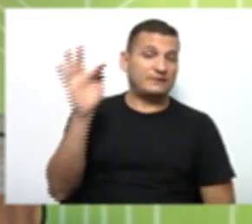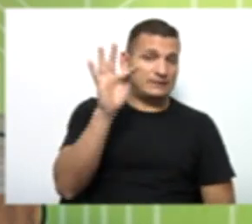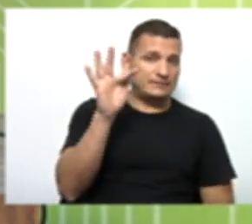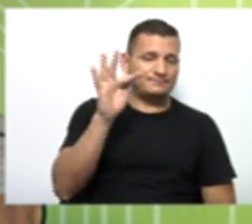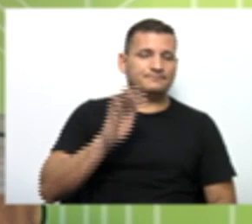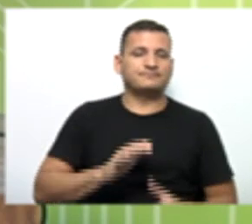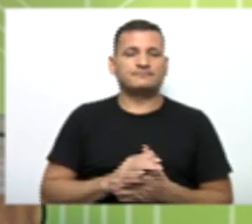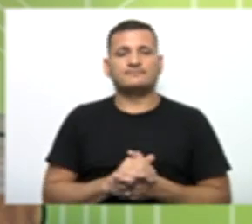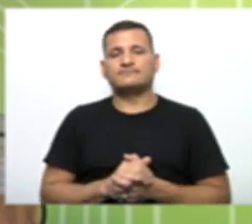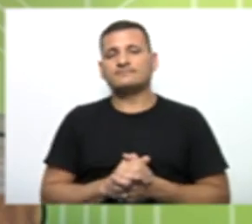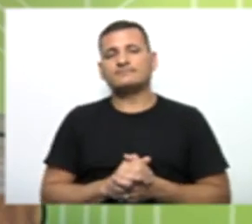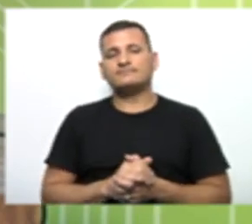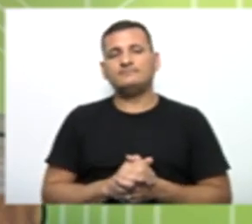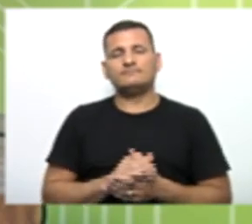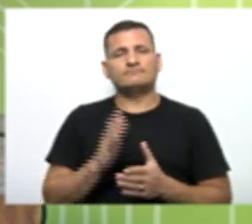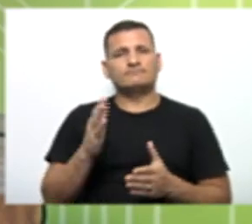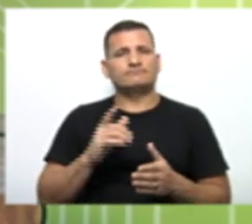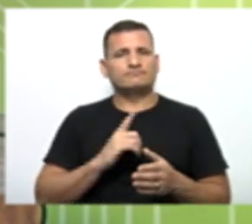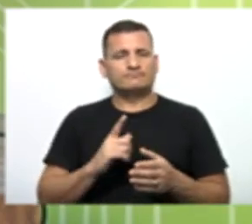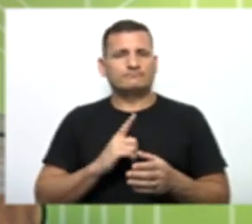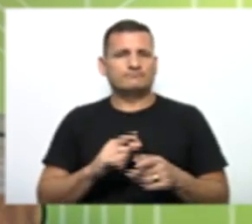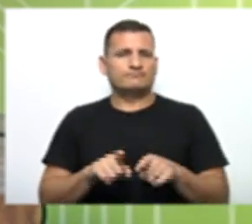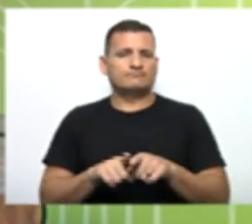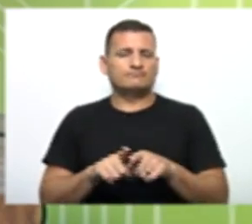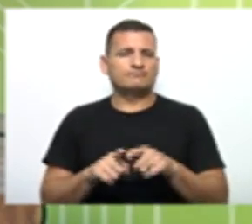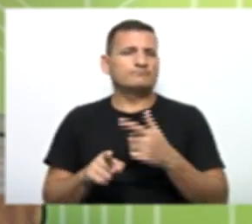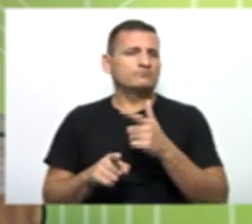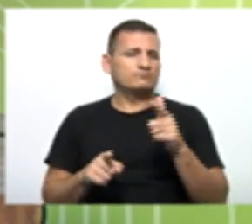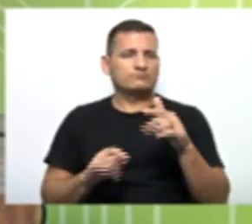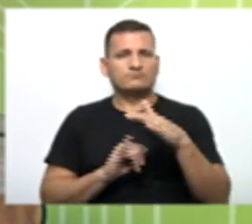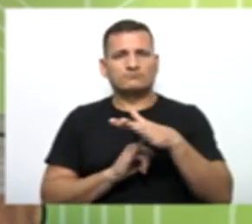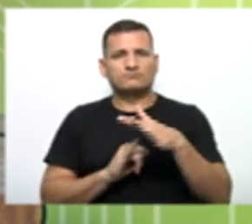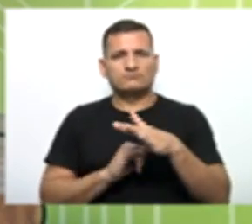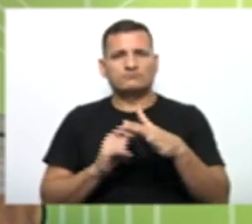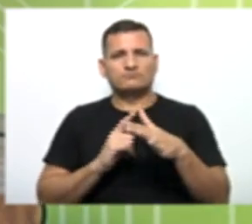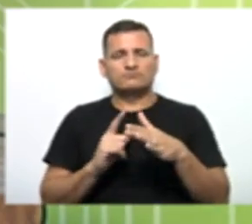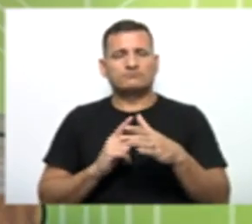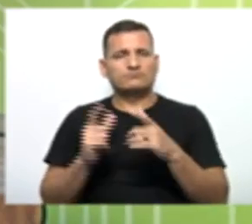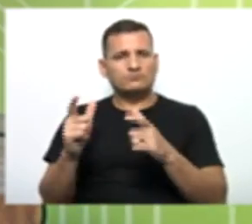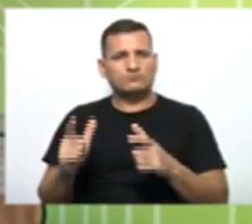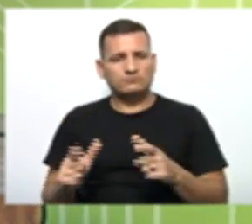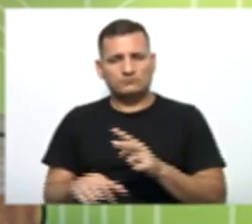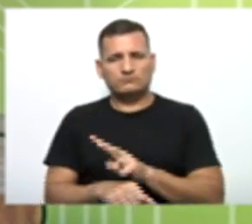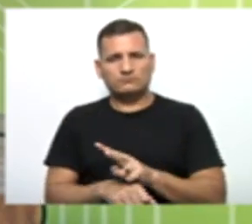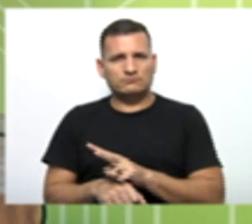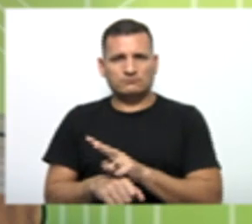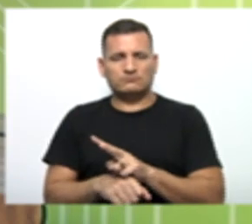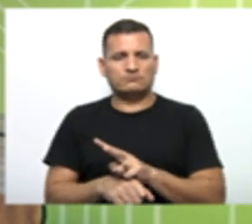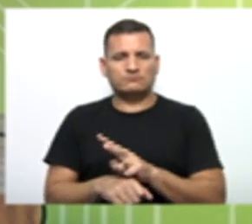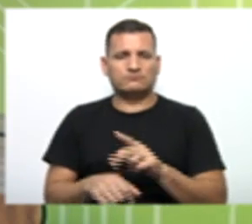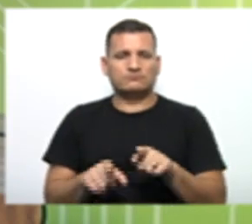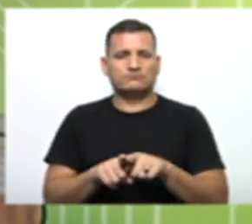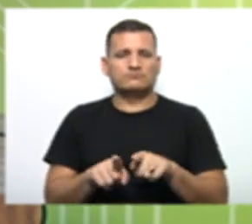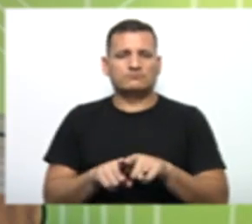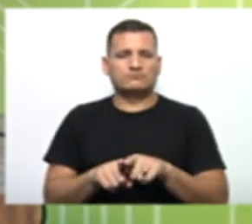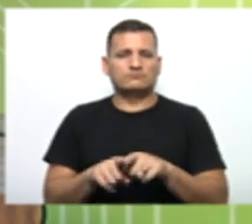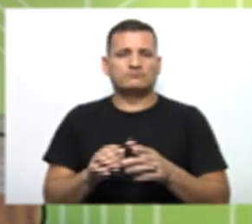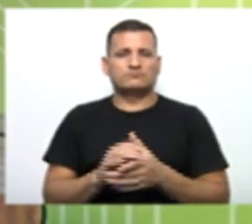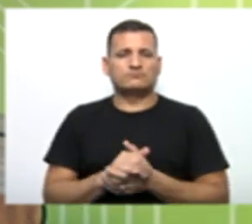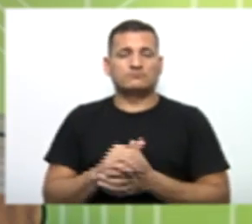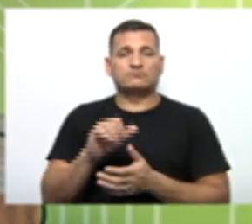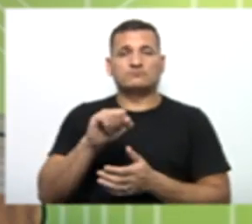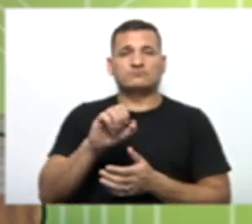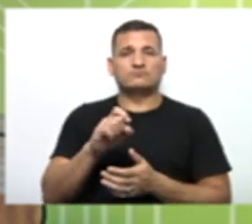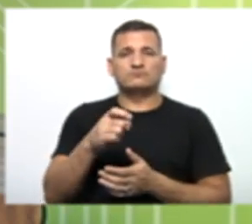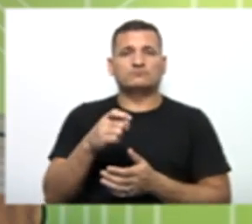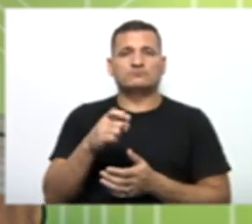temos também outros órgãos que atuam mais localmente, como os órgãos seccionais. Os órgãos